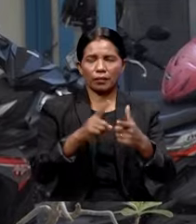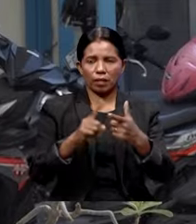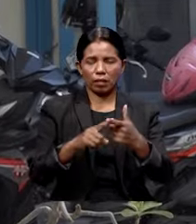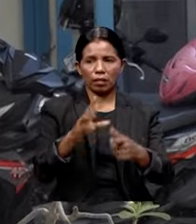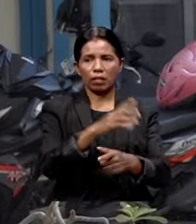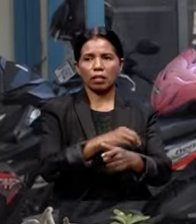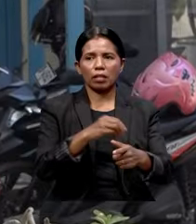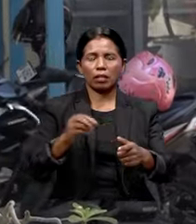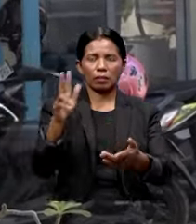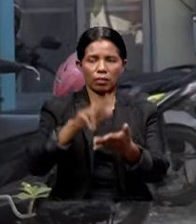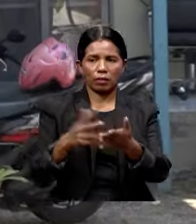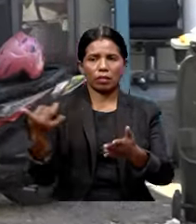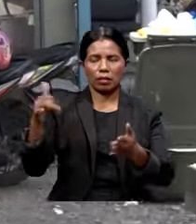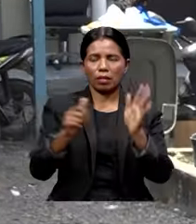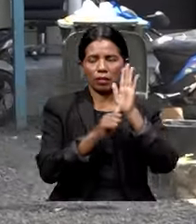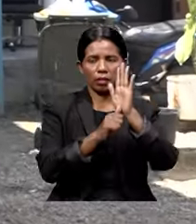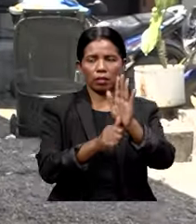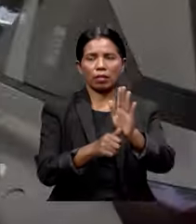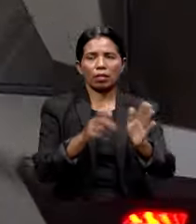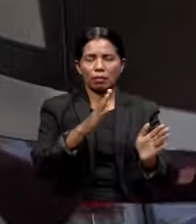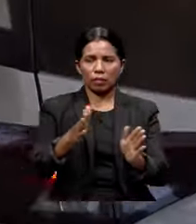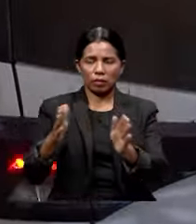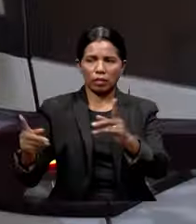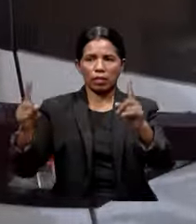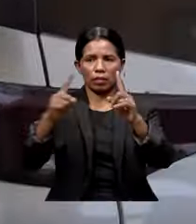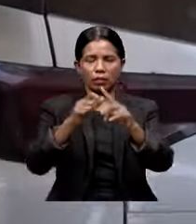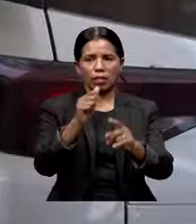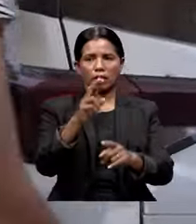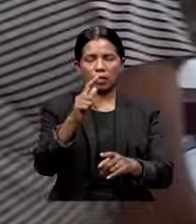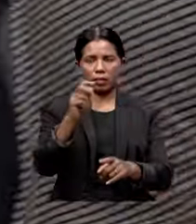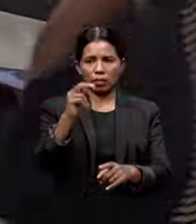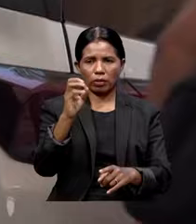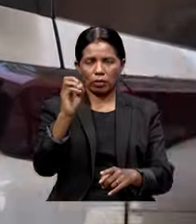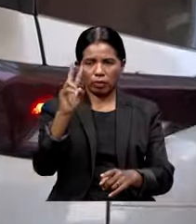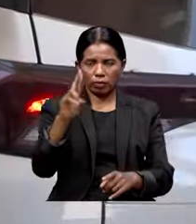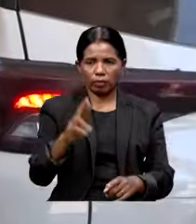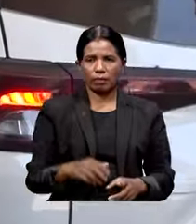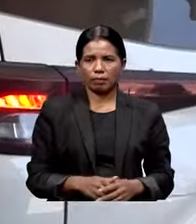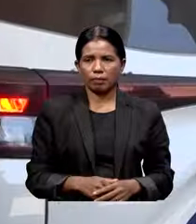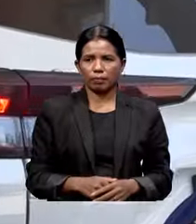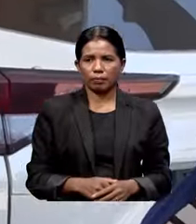produção prova-sira, nem bem apresenta e a processo de adição para Arnolfo. João Carlos, GMN.